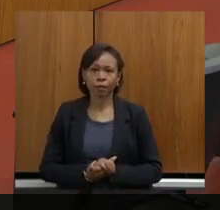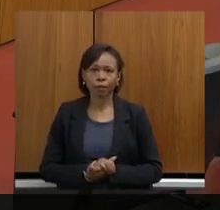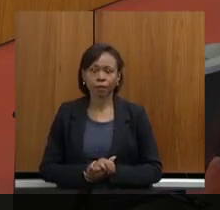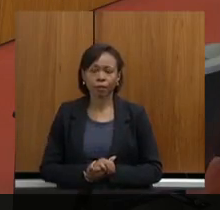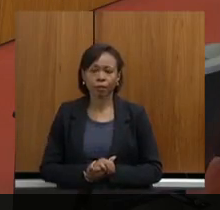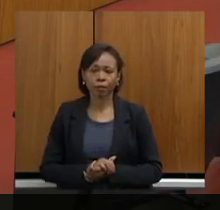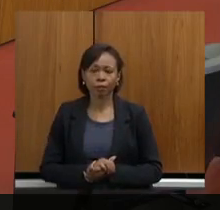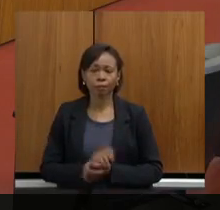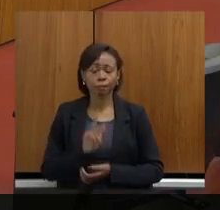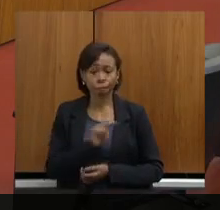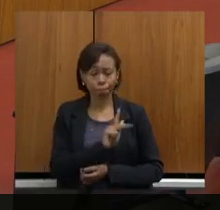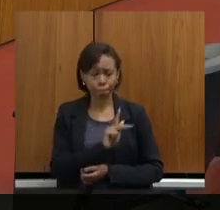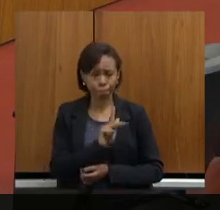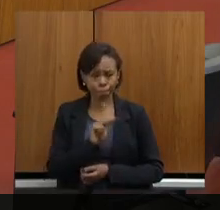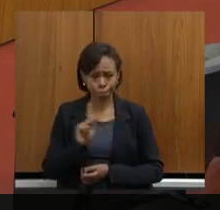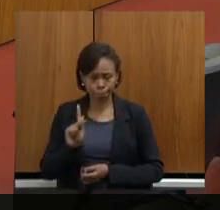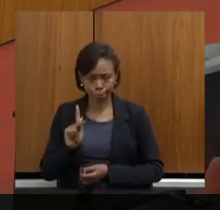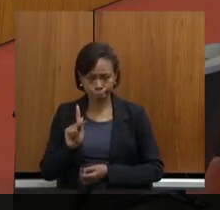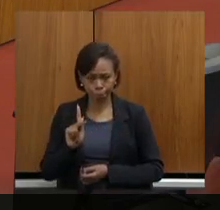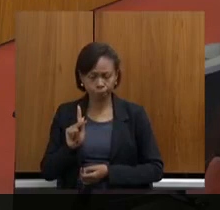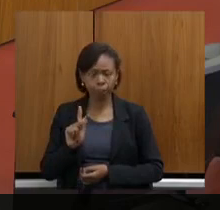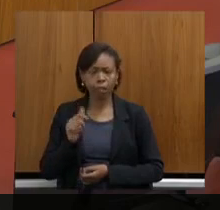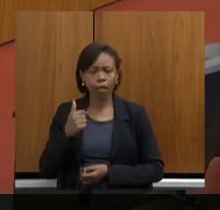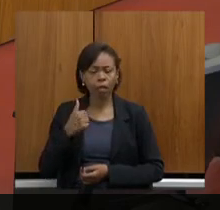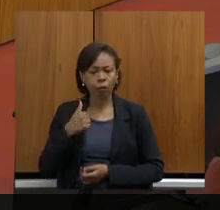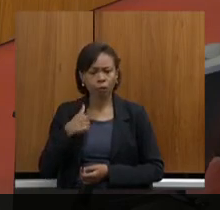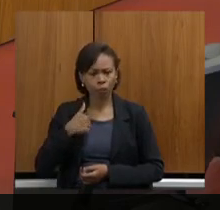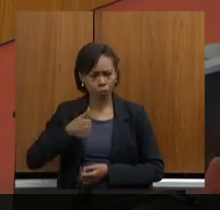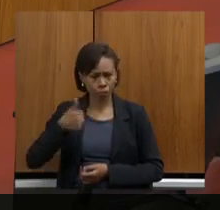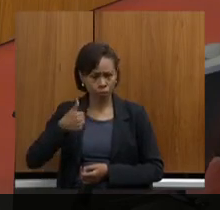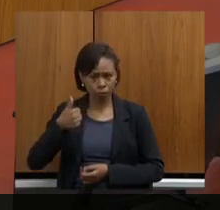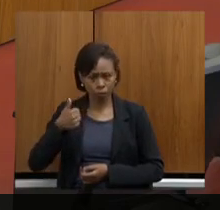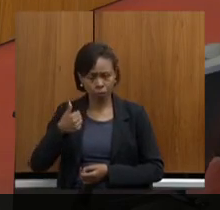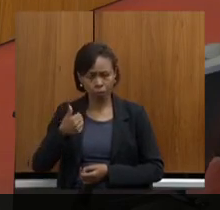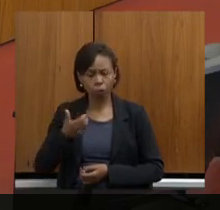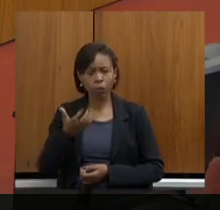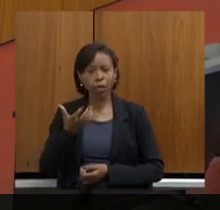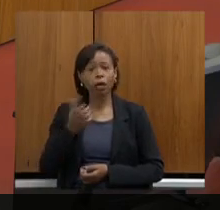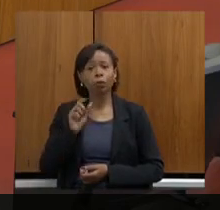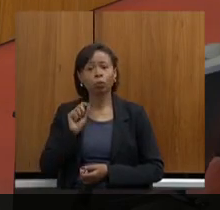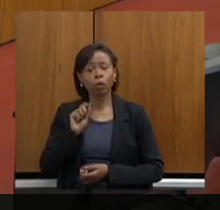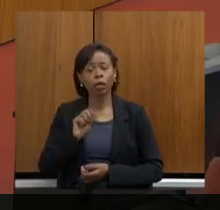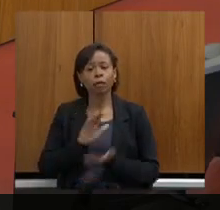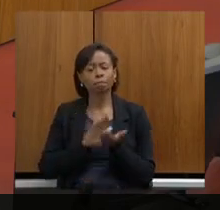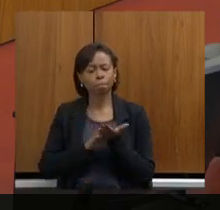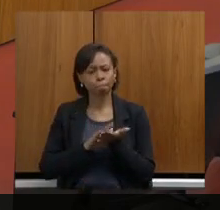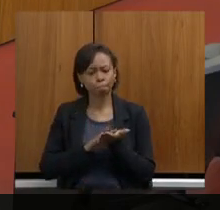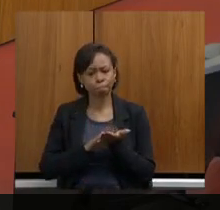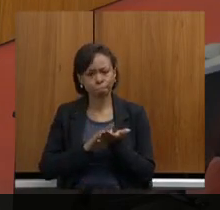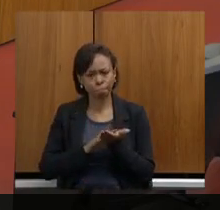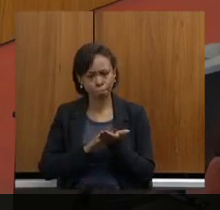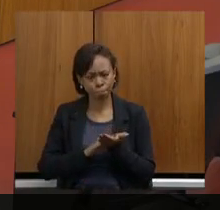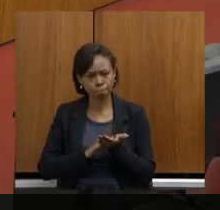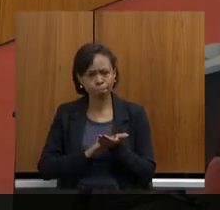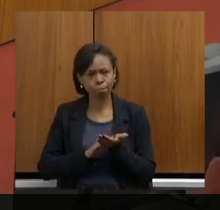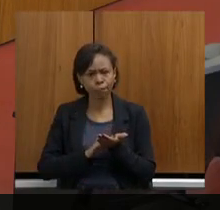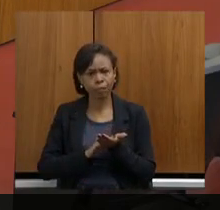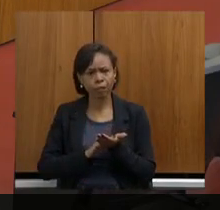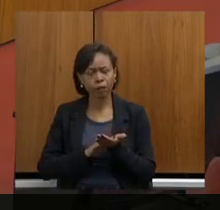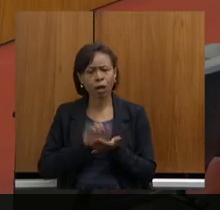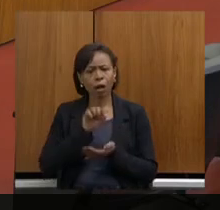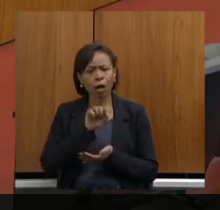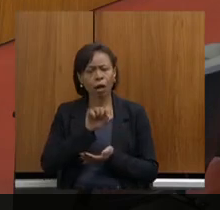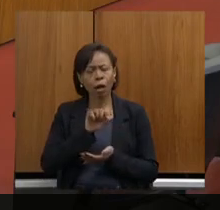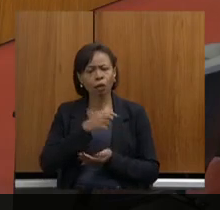pra vocês Presidente o primeiro eu quero elogiar a postura da